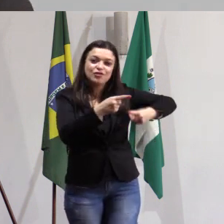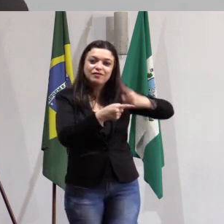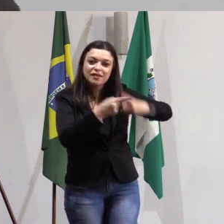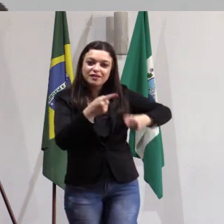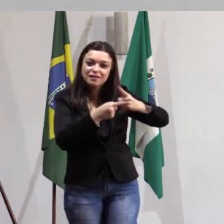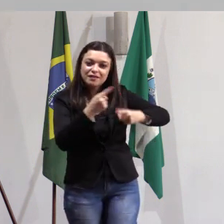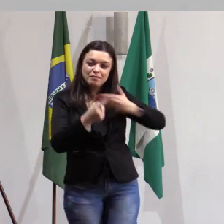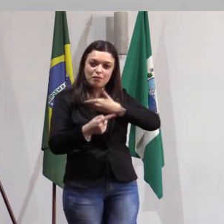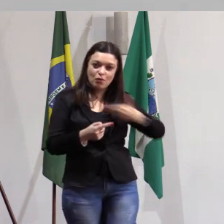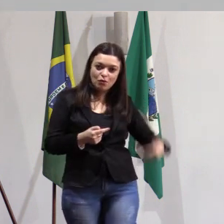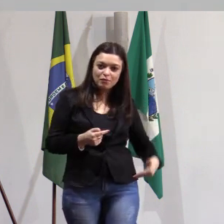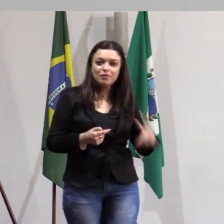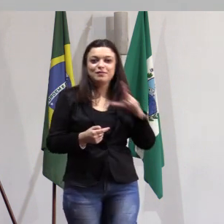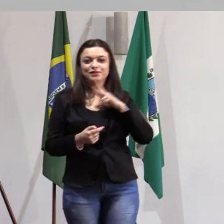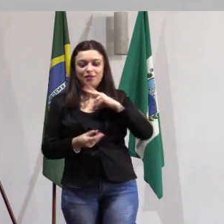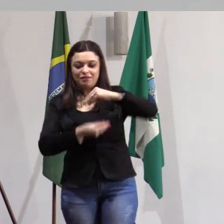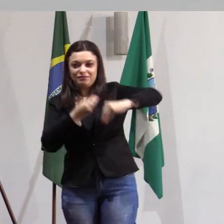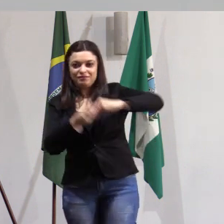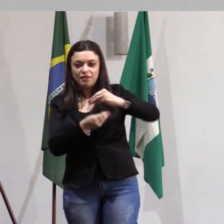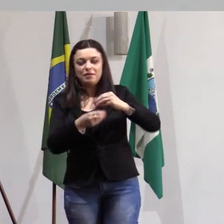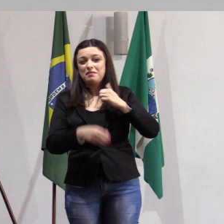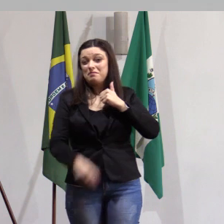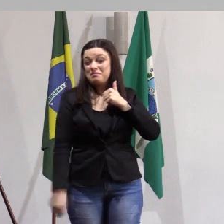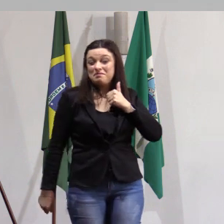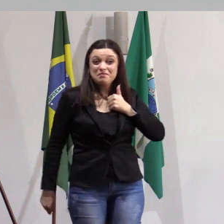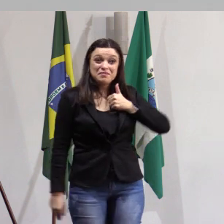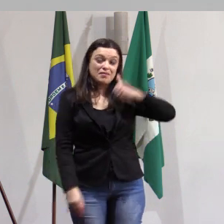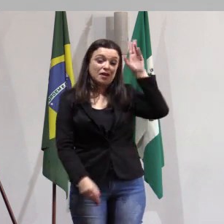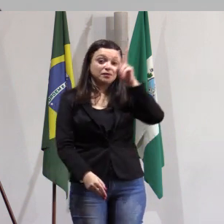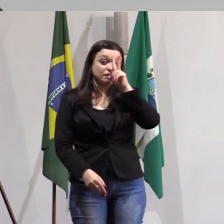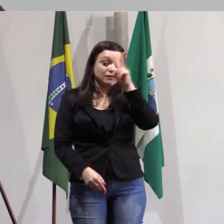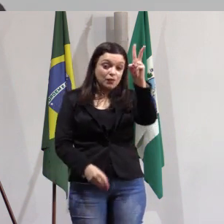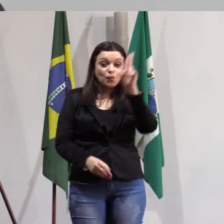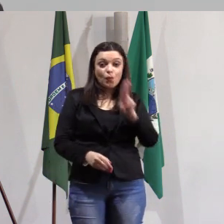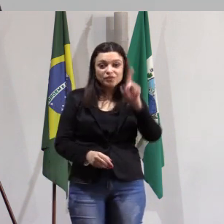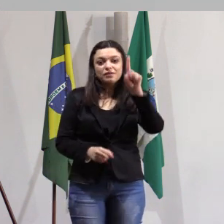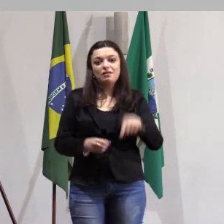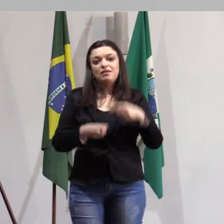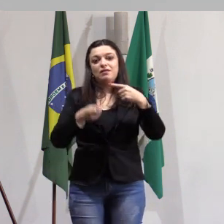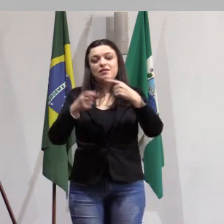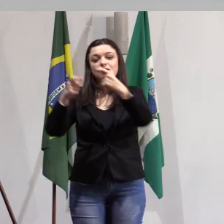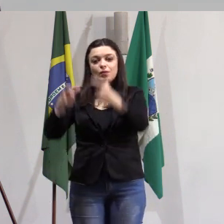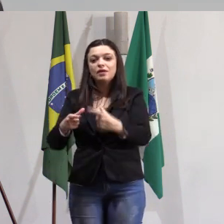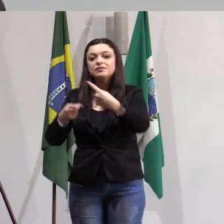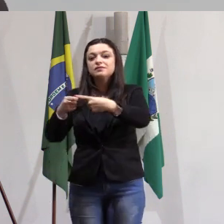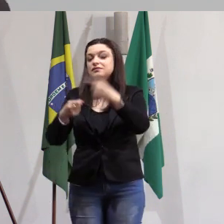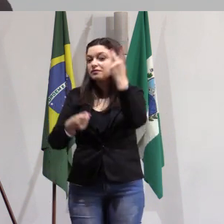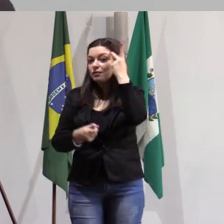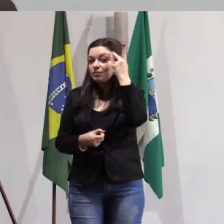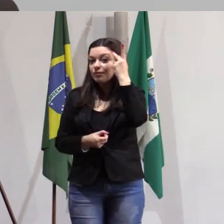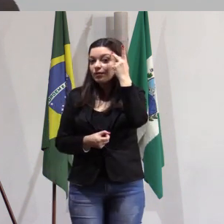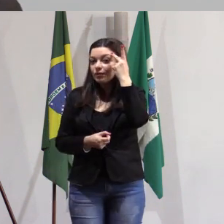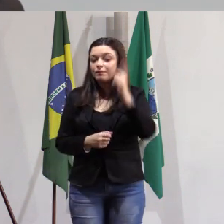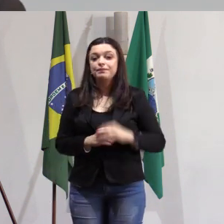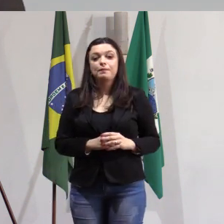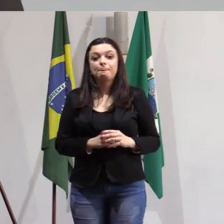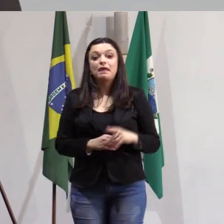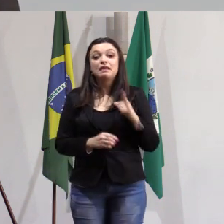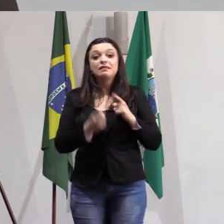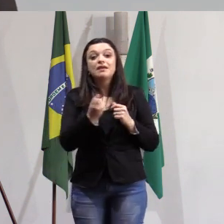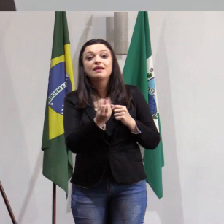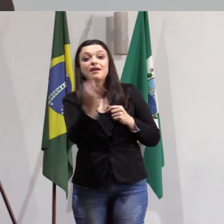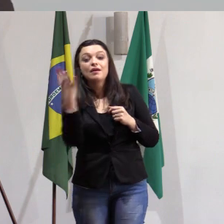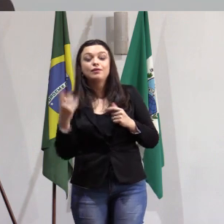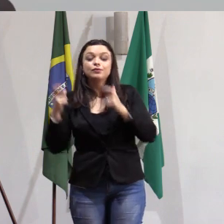Foram usadas massivamente no estado de São Paulo, foram usadas com resultados não